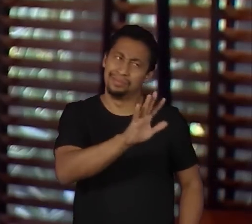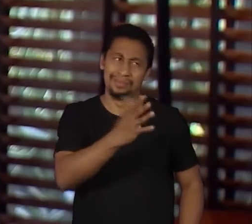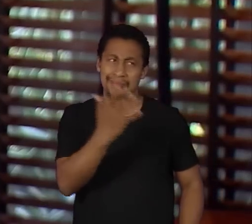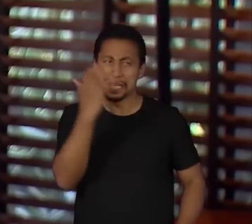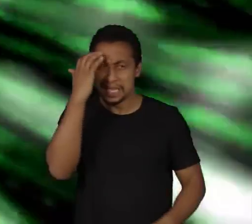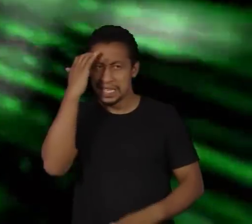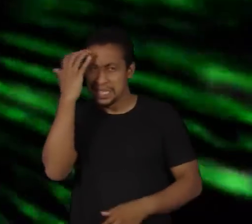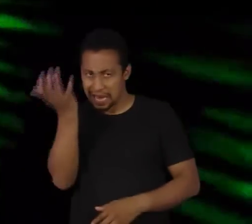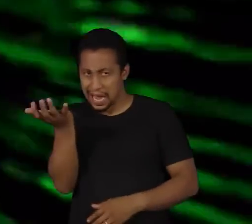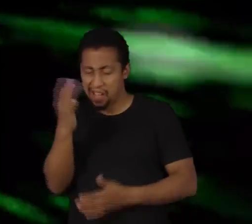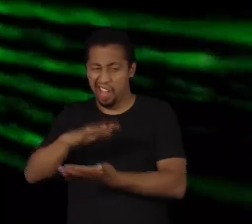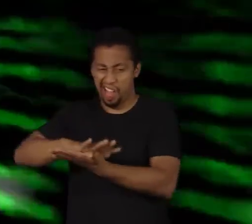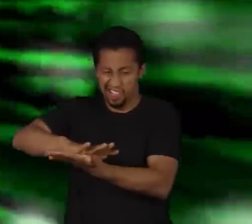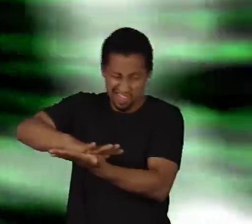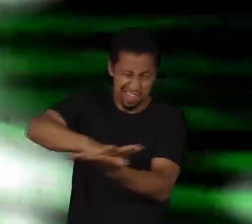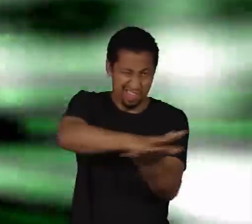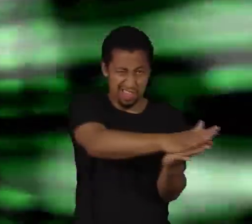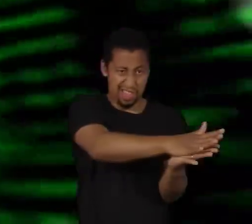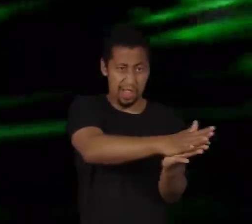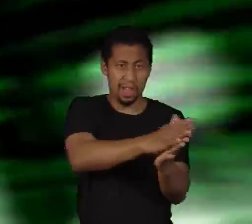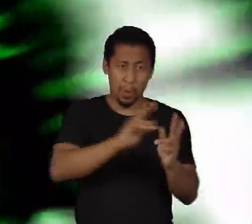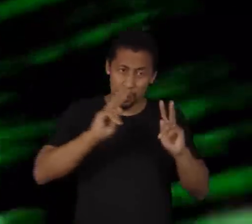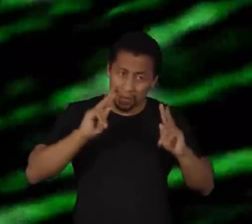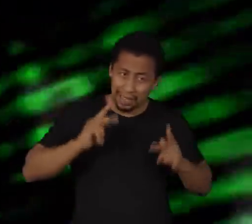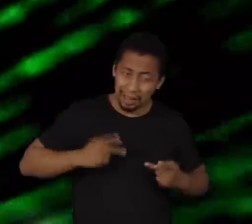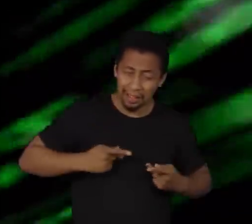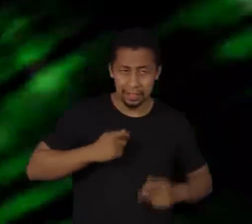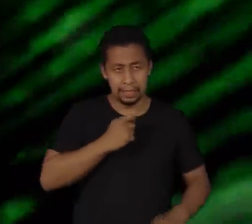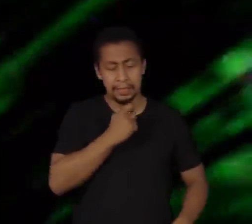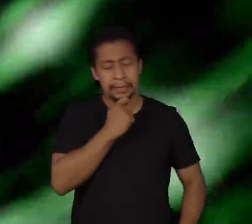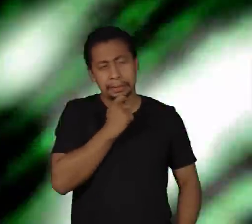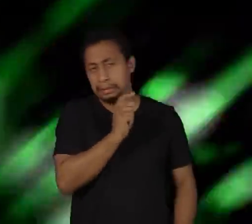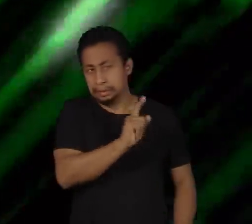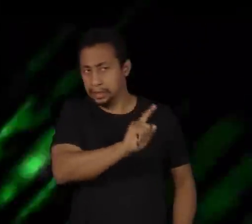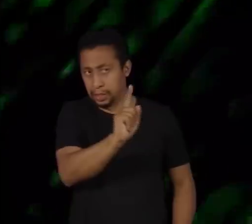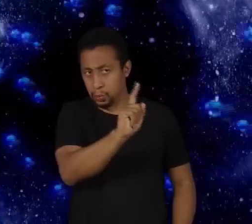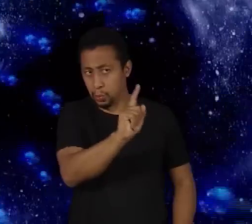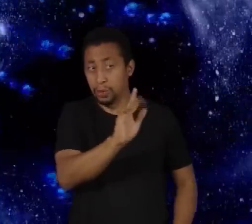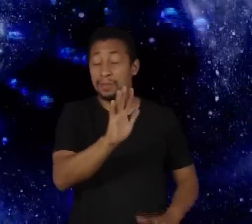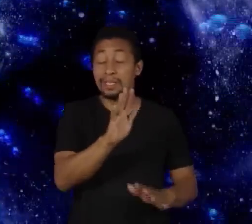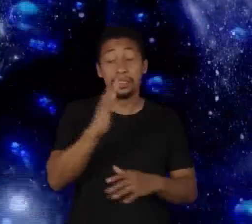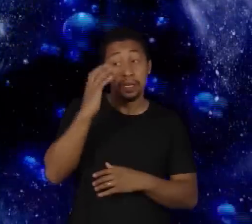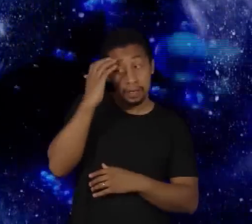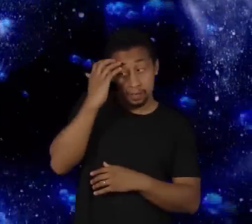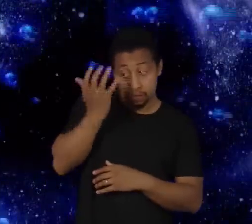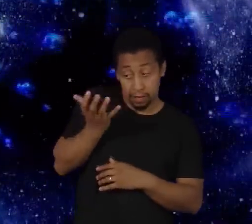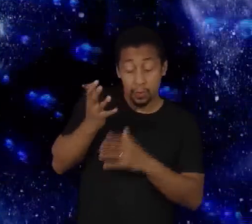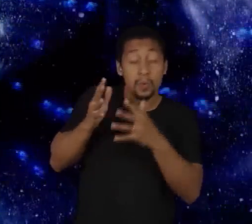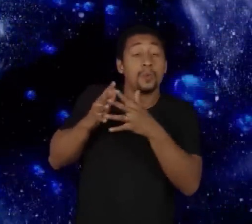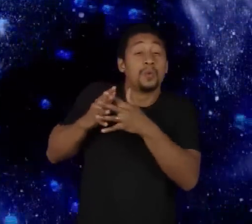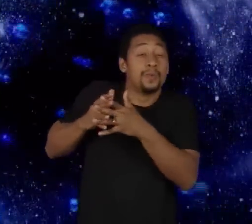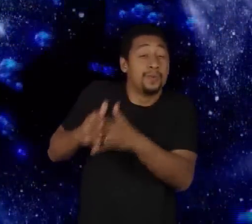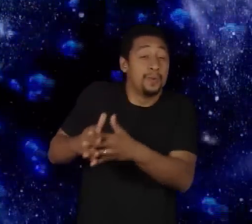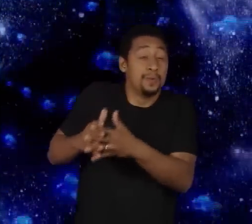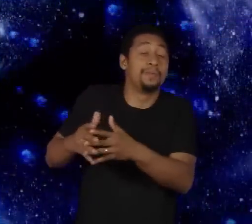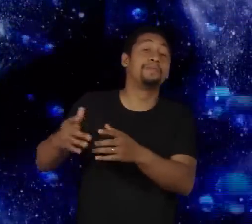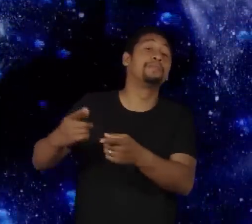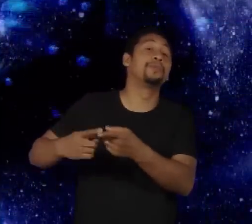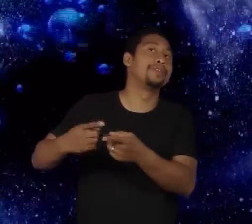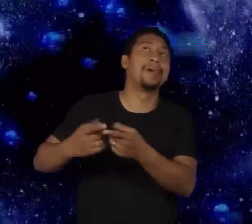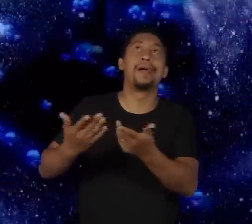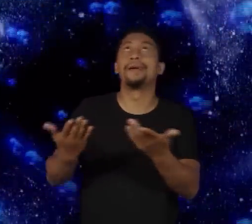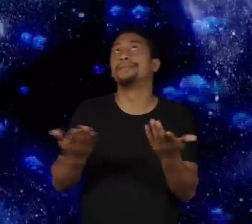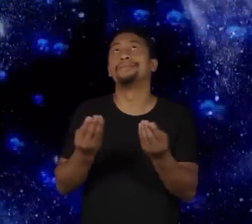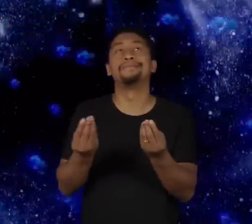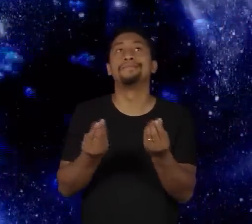destruir a humanidade. Talvez a grande complexidade dessa tecnologia é o fato de que ela é a ambivalência.